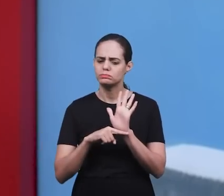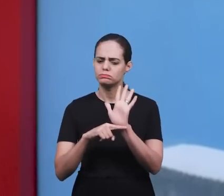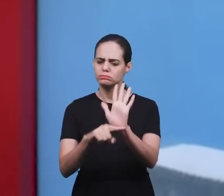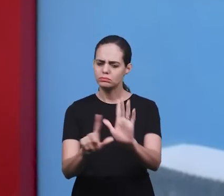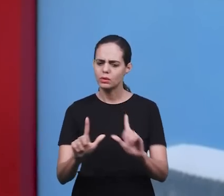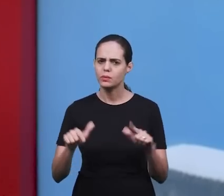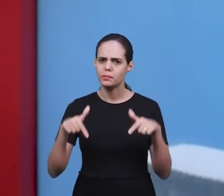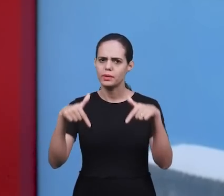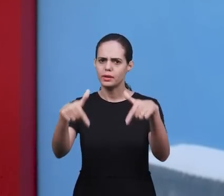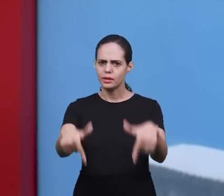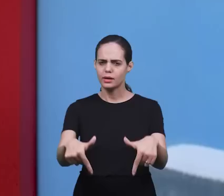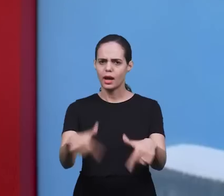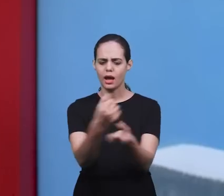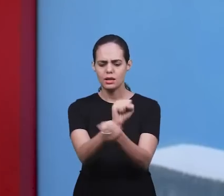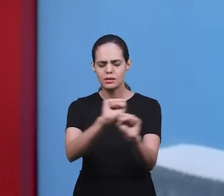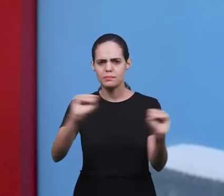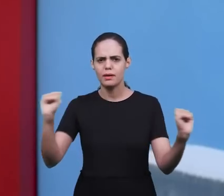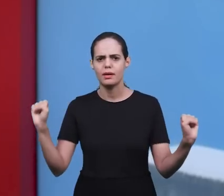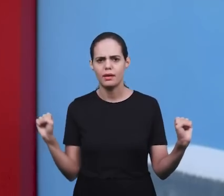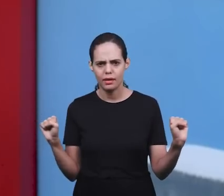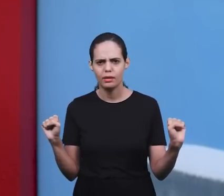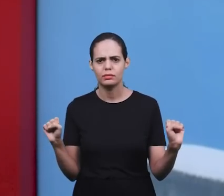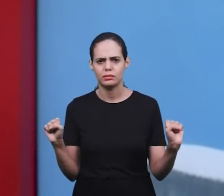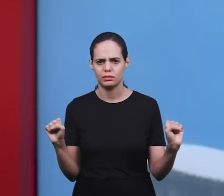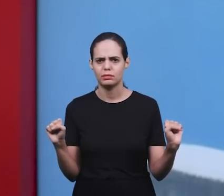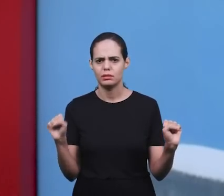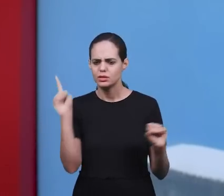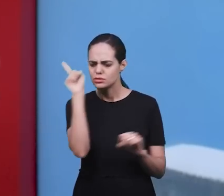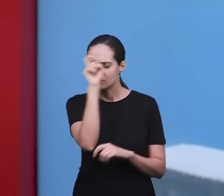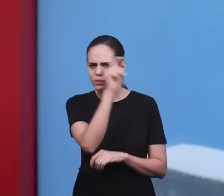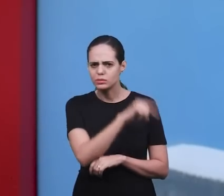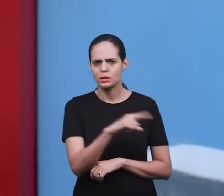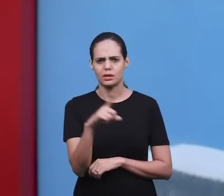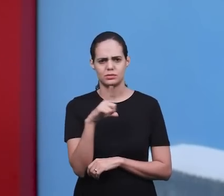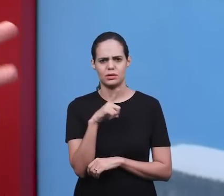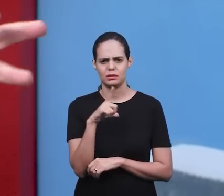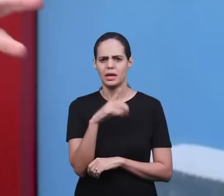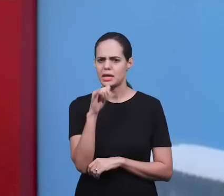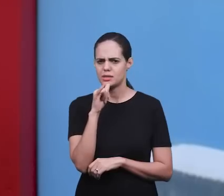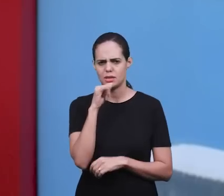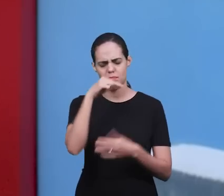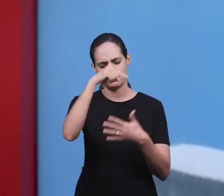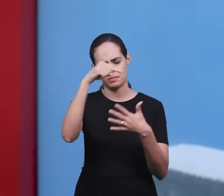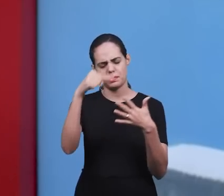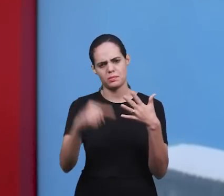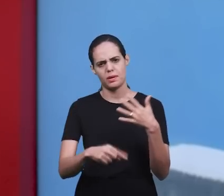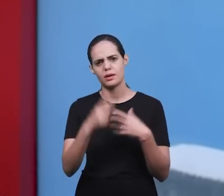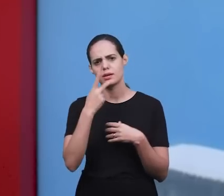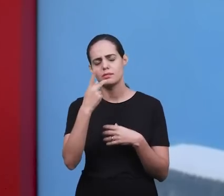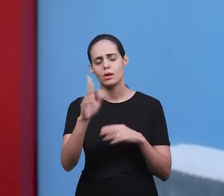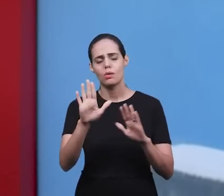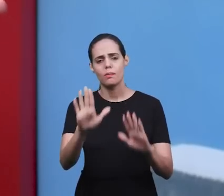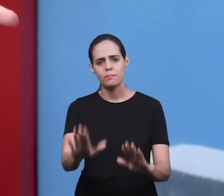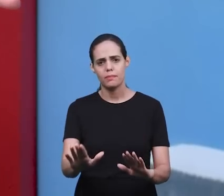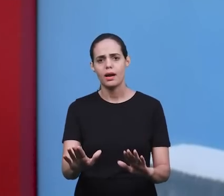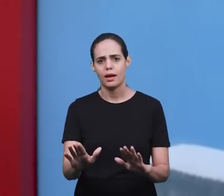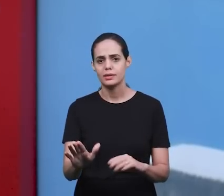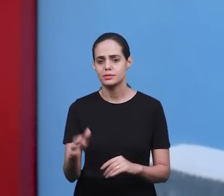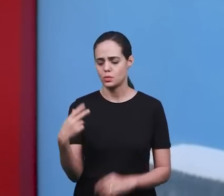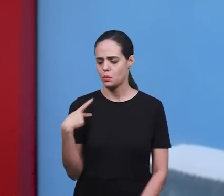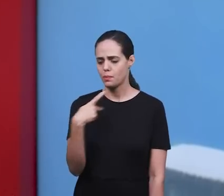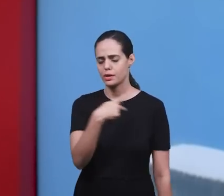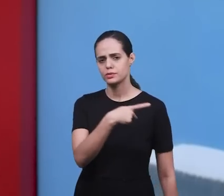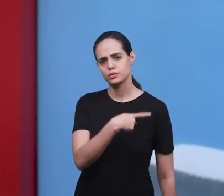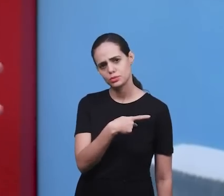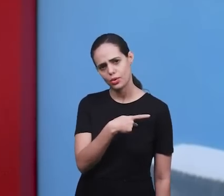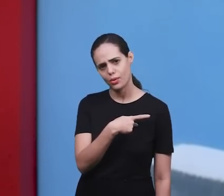Senhor tira uma dificuldade que está havendo entre os membros da família. São exemplos que ele citou. Mas a presença do pastor, só o fato